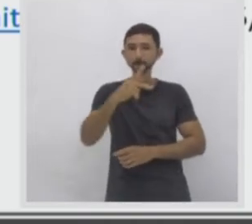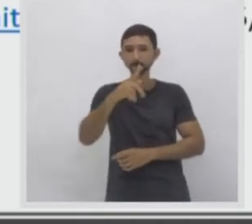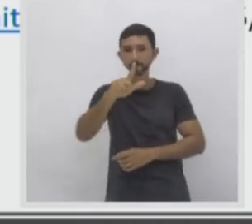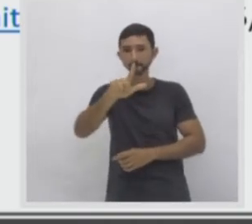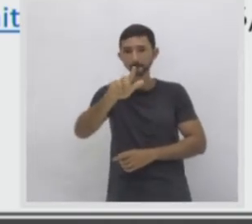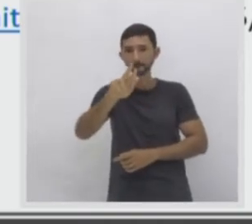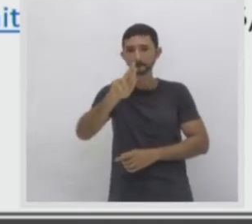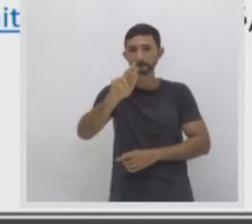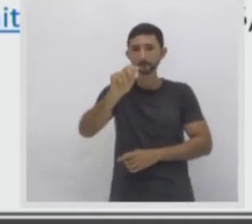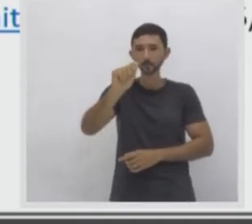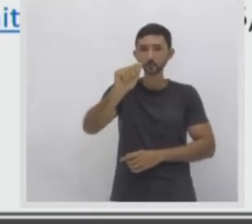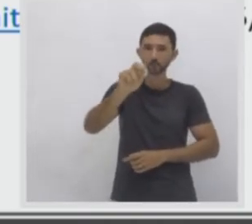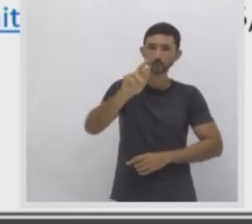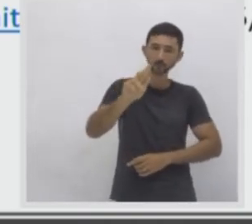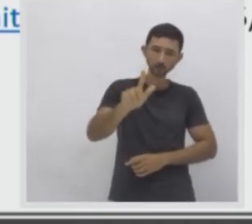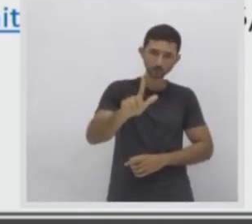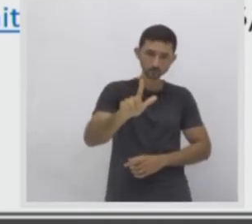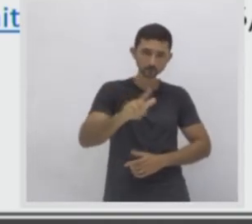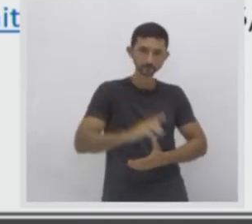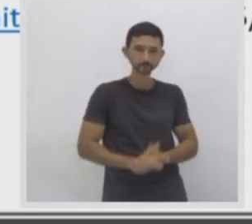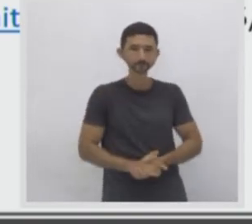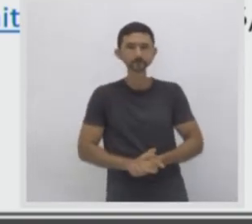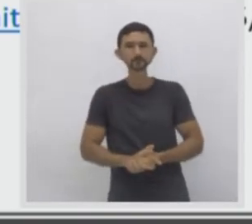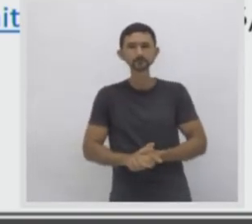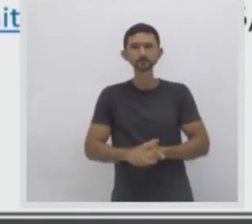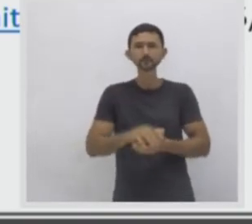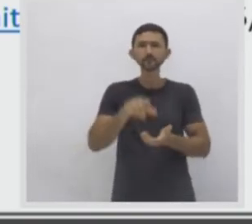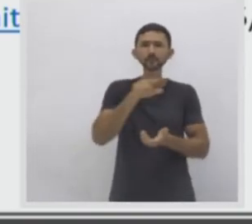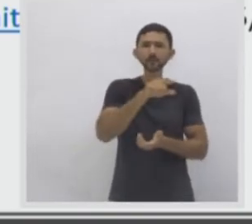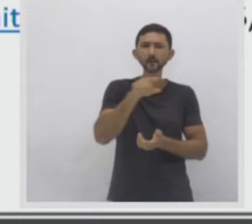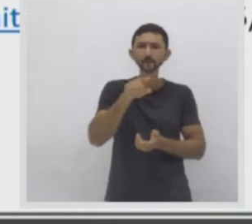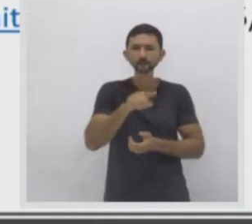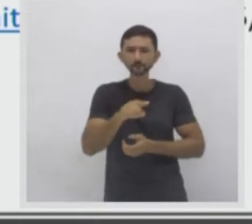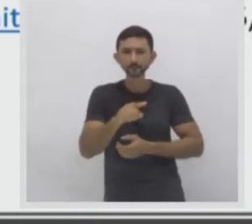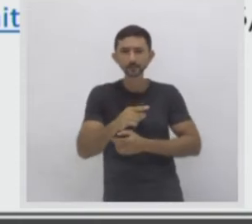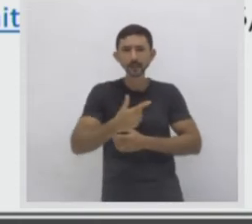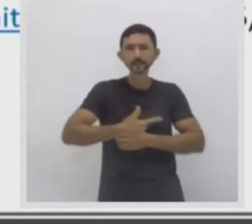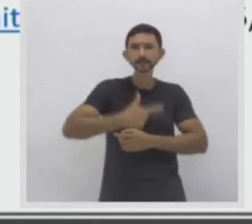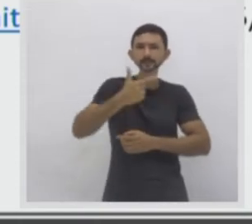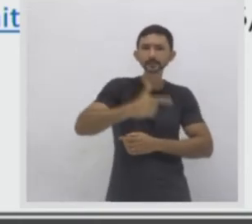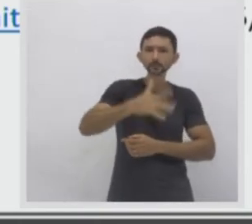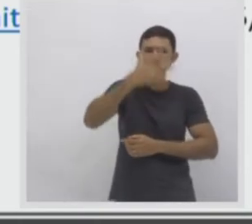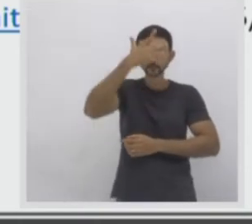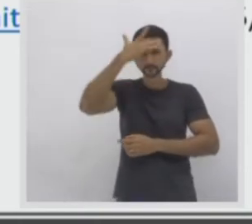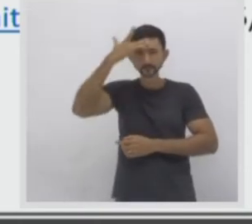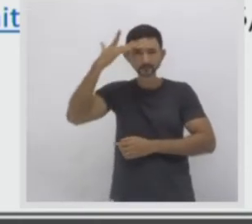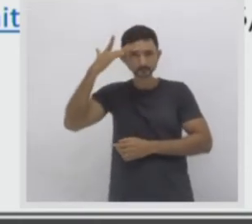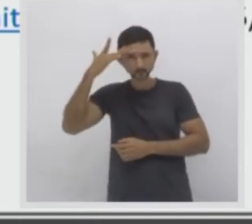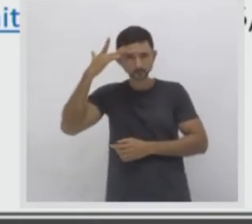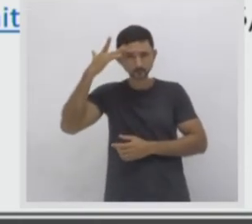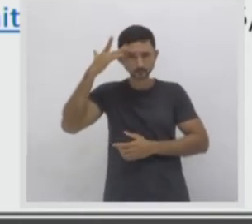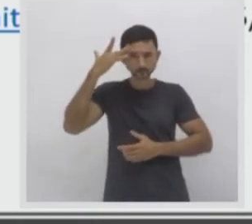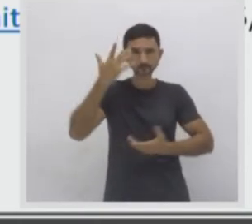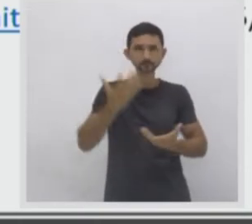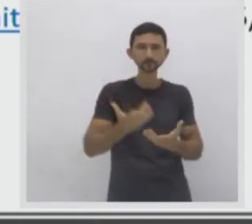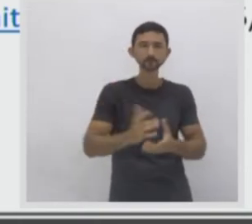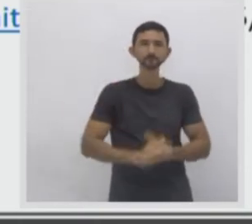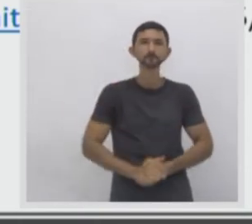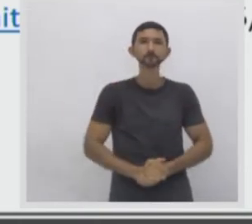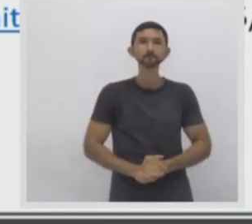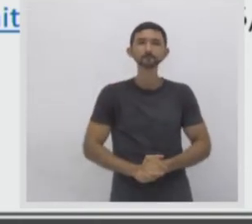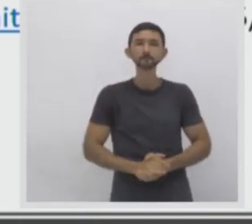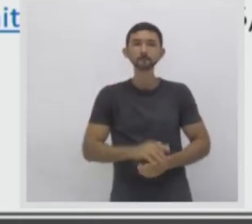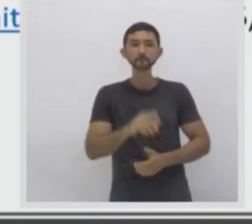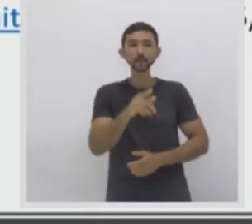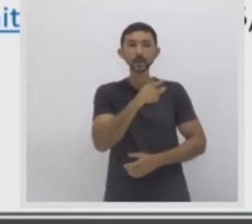pessoa do plural, nós. Vós transmitis. É a segunda pessoa do plural, que é pouquíssimo usado.